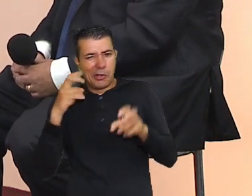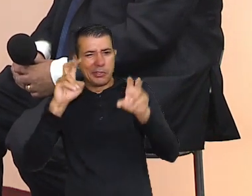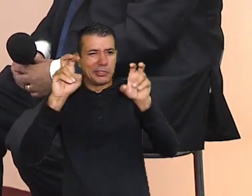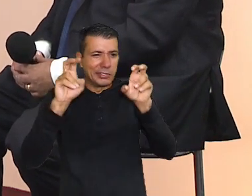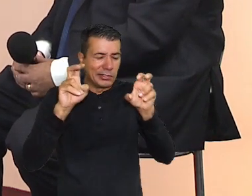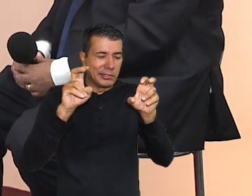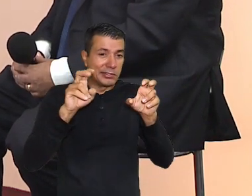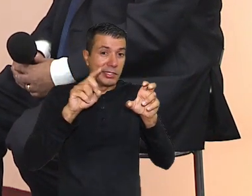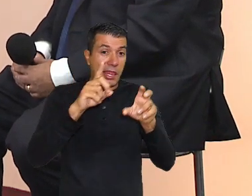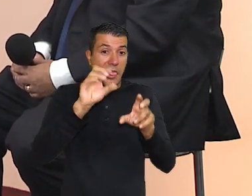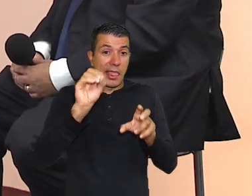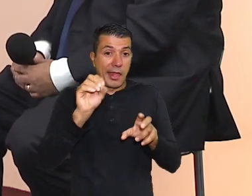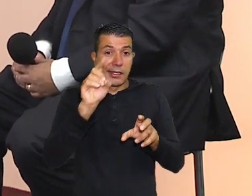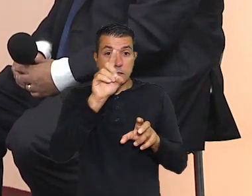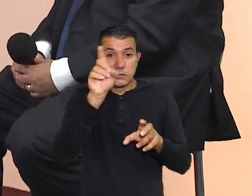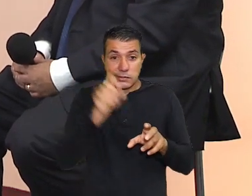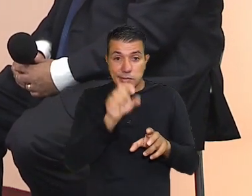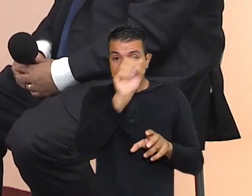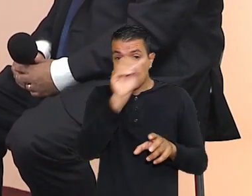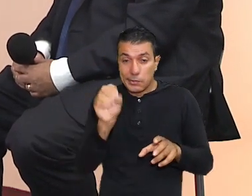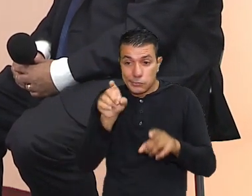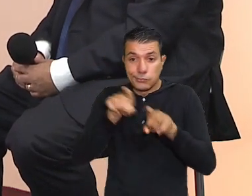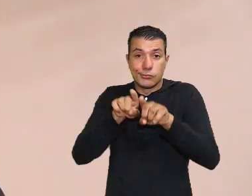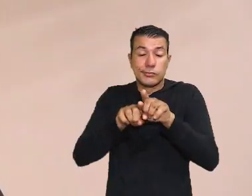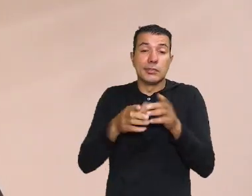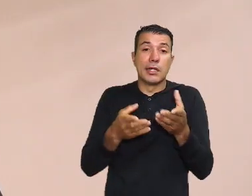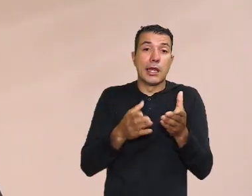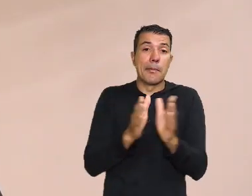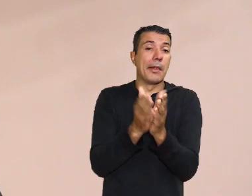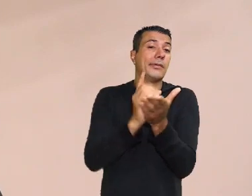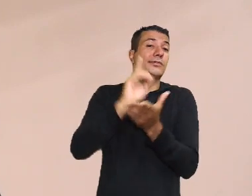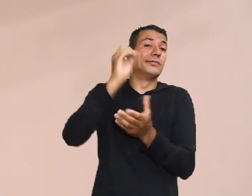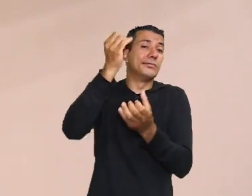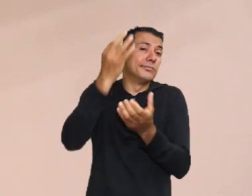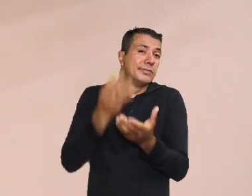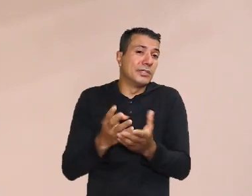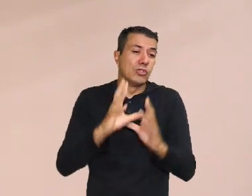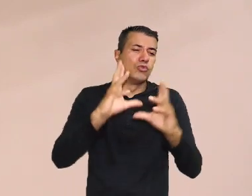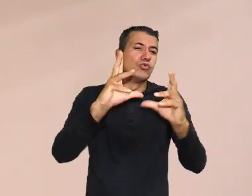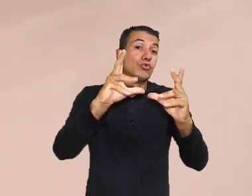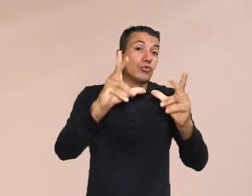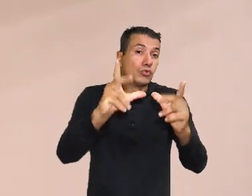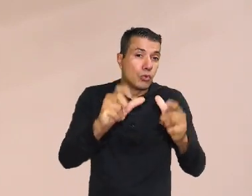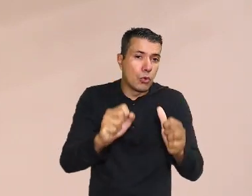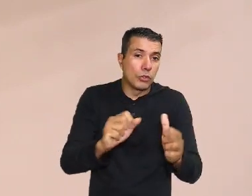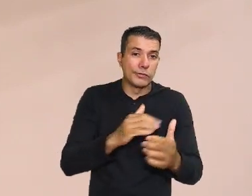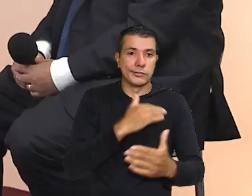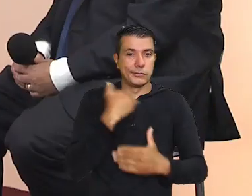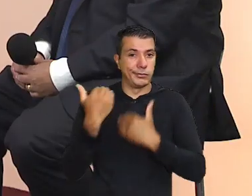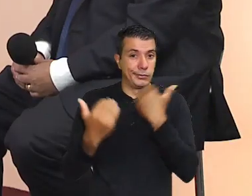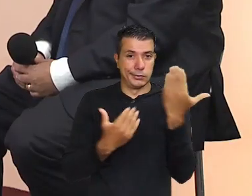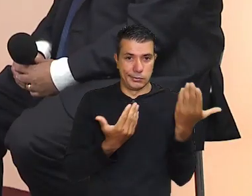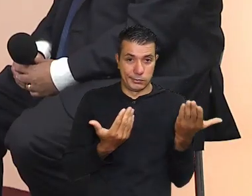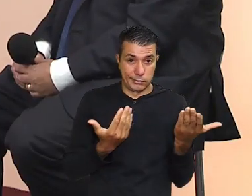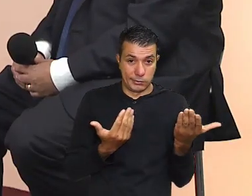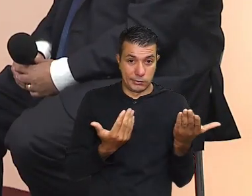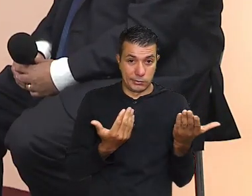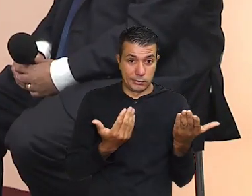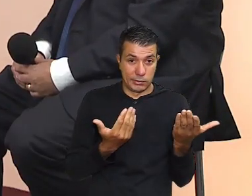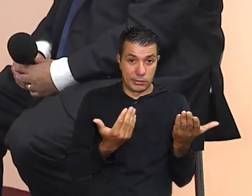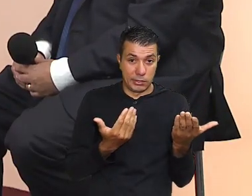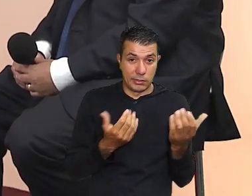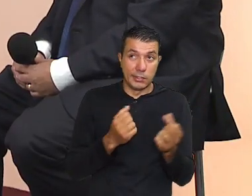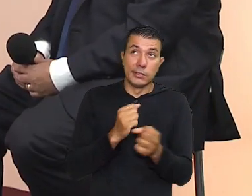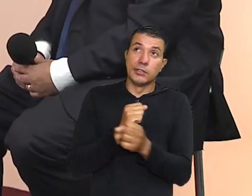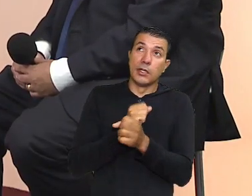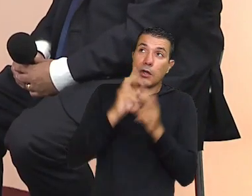é 100%. 100%. A Bíblia diz que todos iremos morrer, a não ser aqueles que